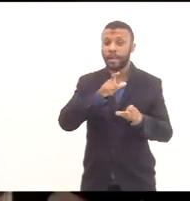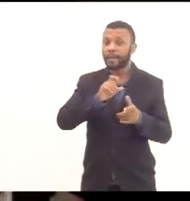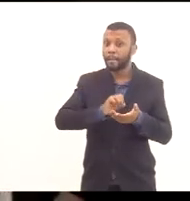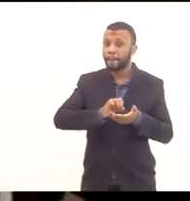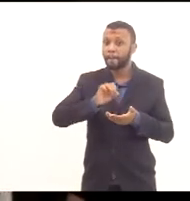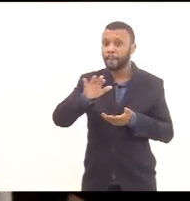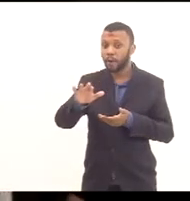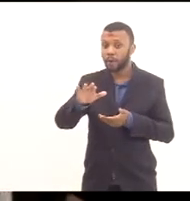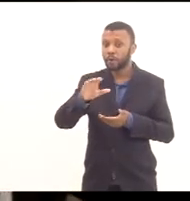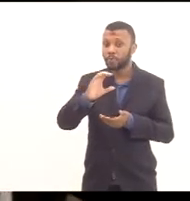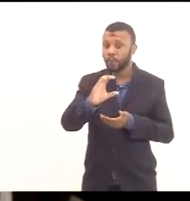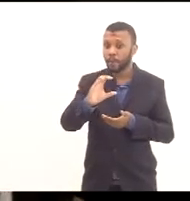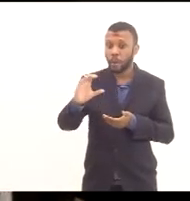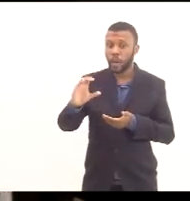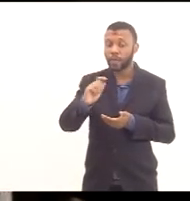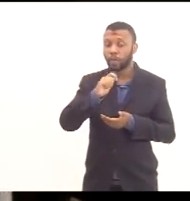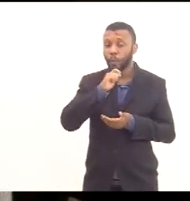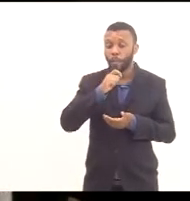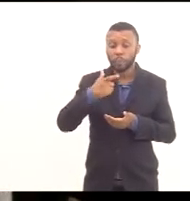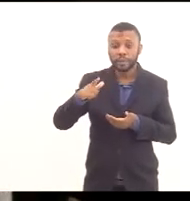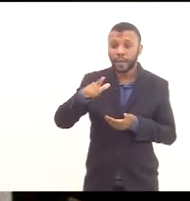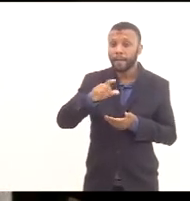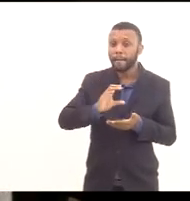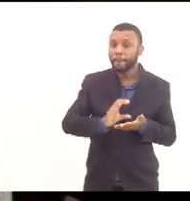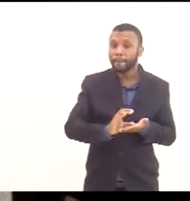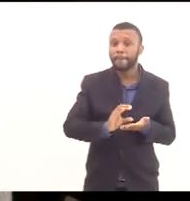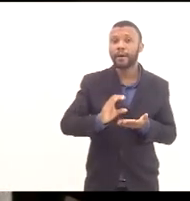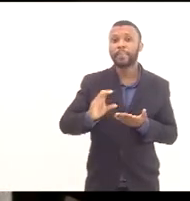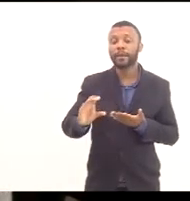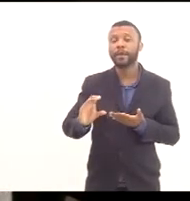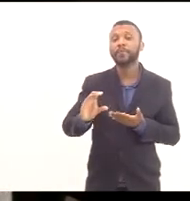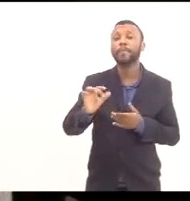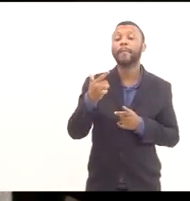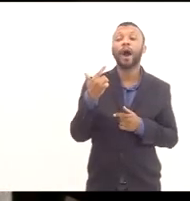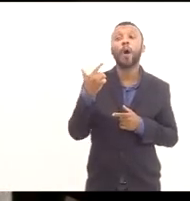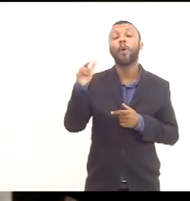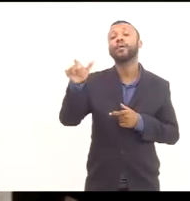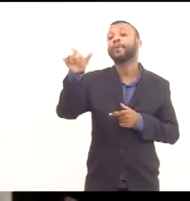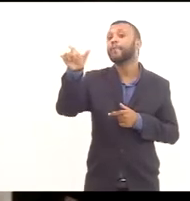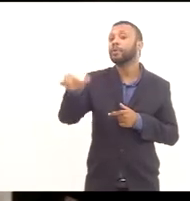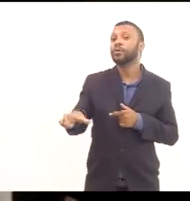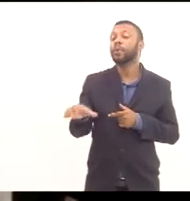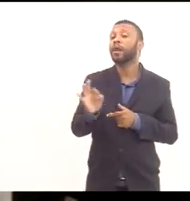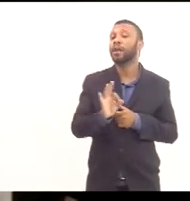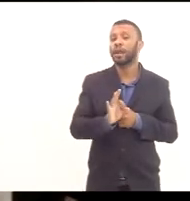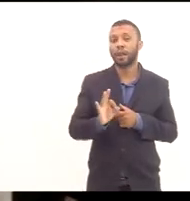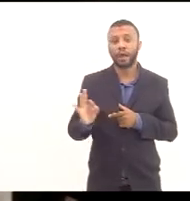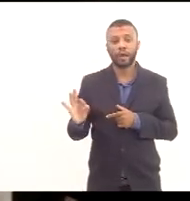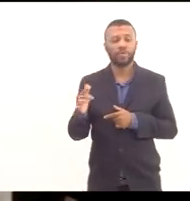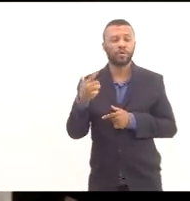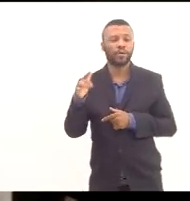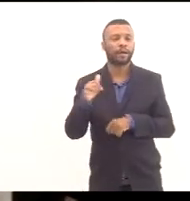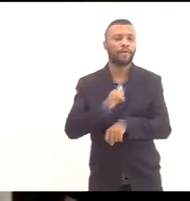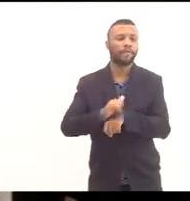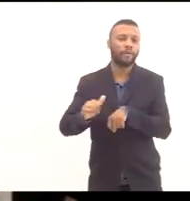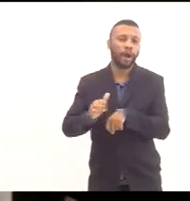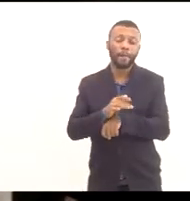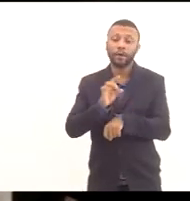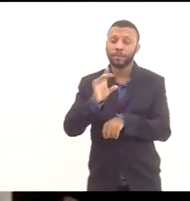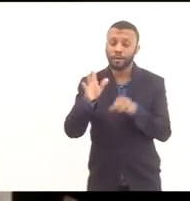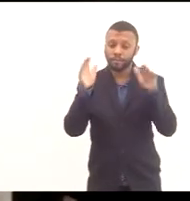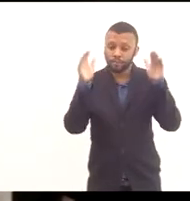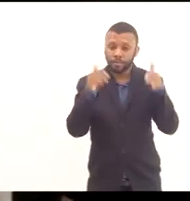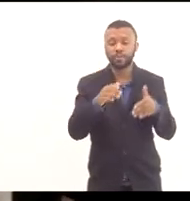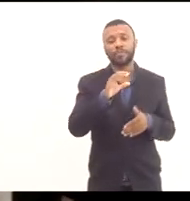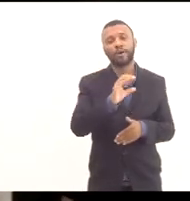diretamente numa conta não existe pagamento para terceiros o de outra forma a não ser através de